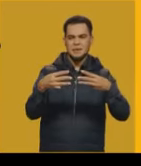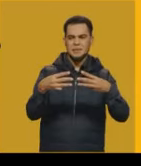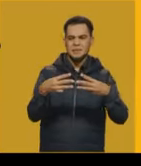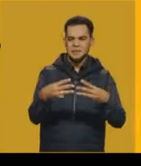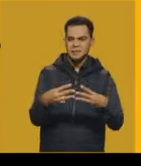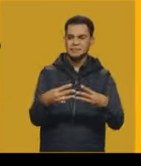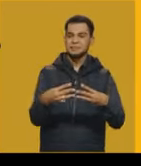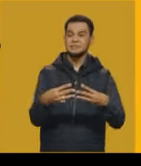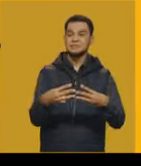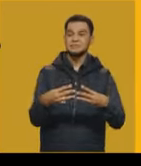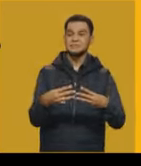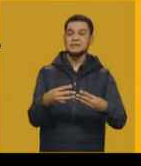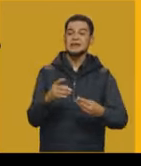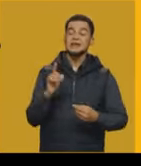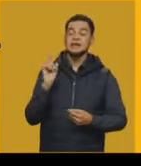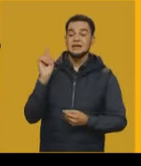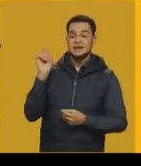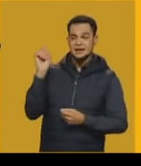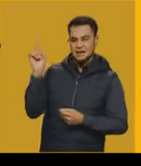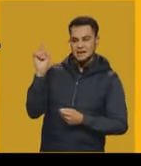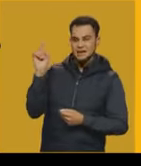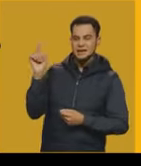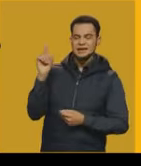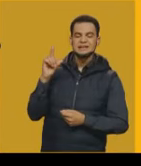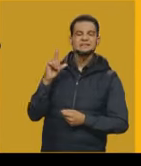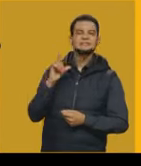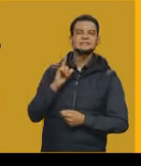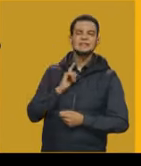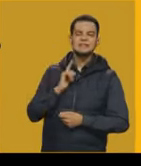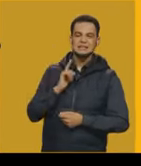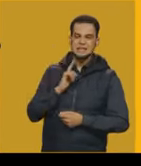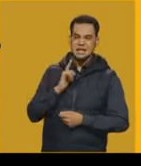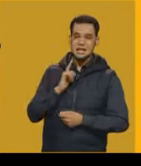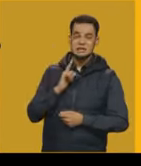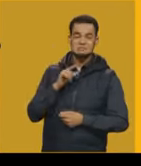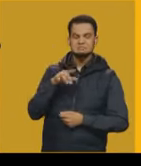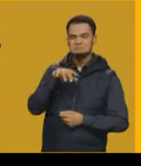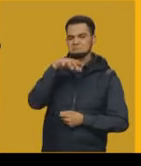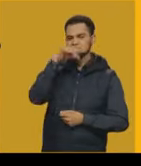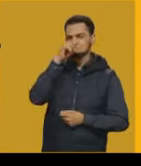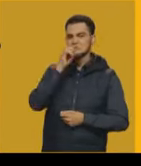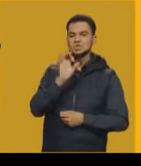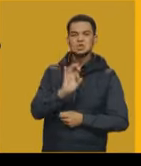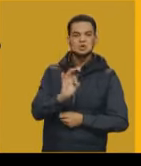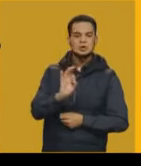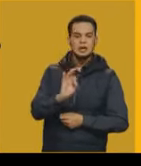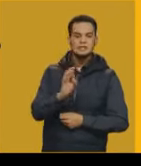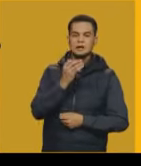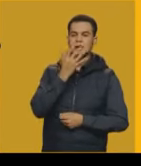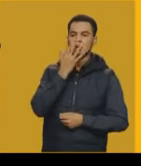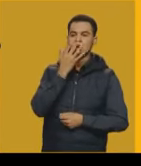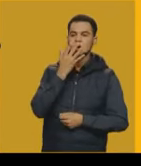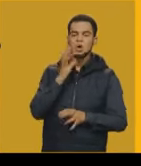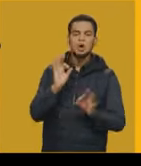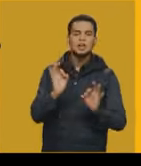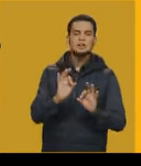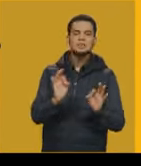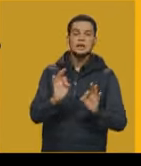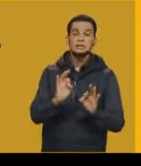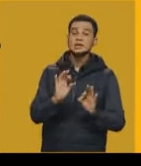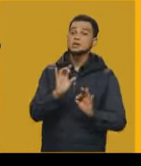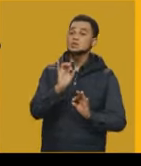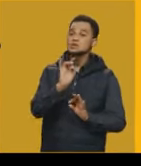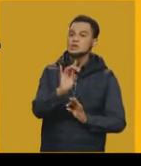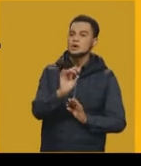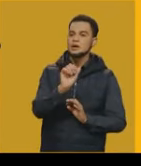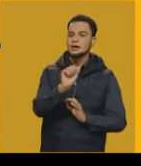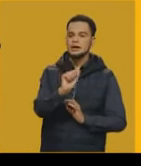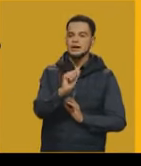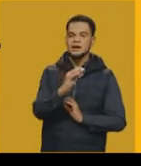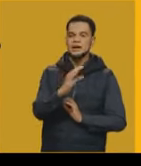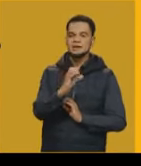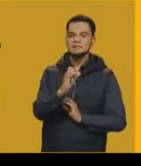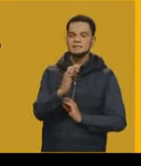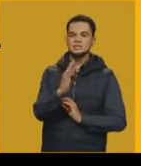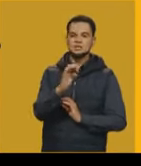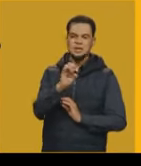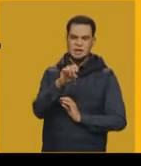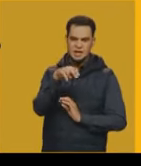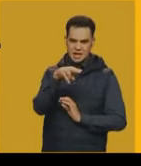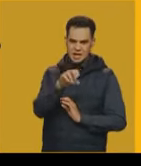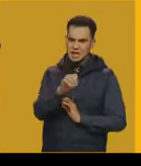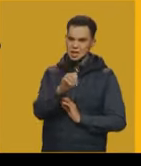apolares, normalmente eles são inodoros e incolores, exceto o acetileno, que é o gás